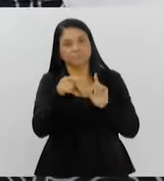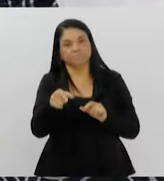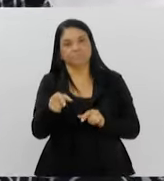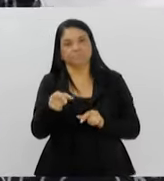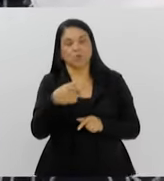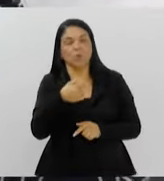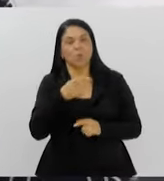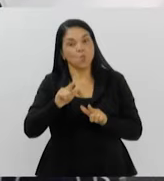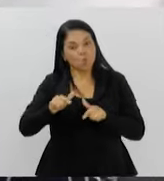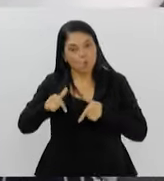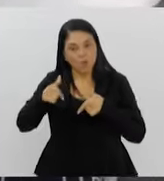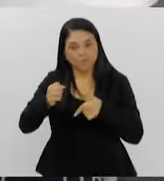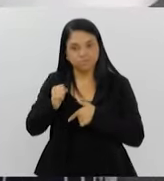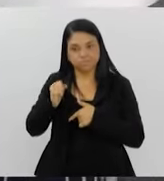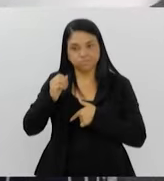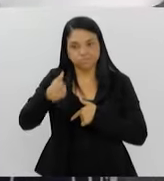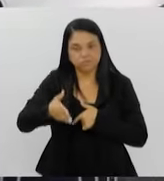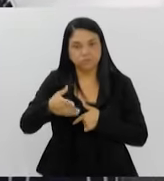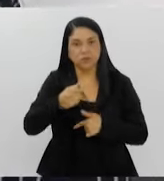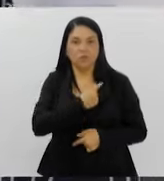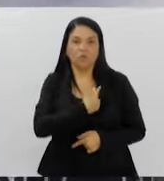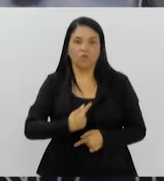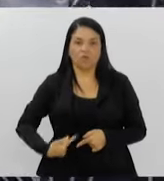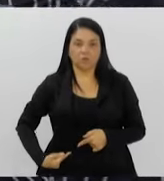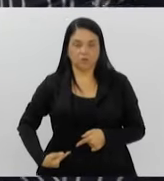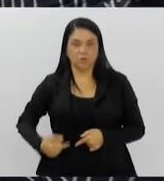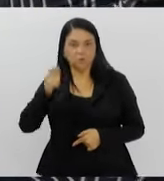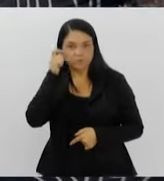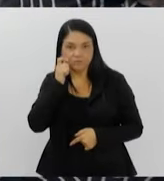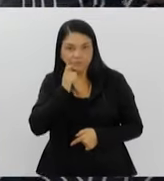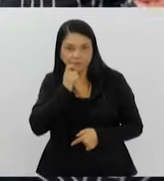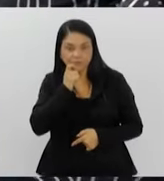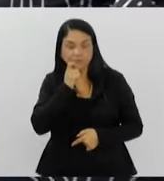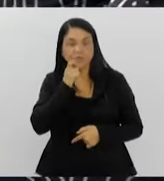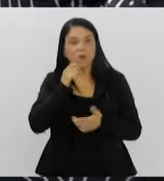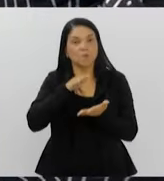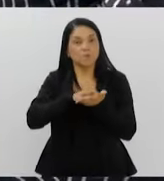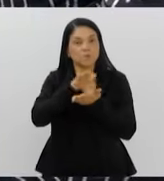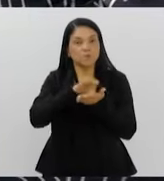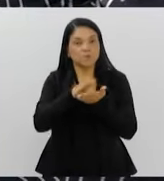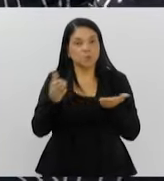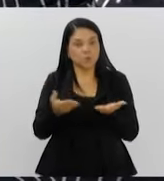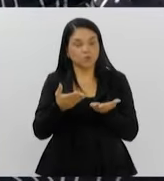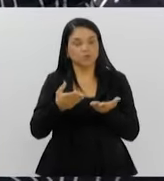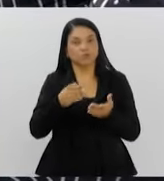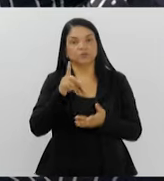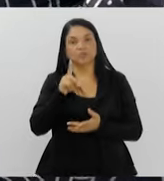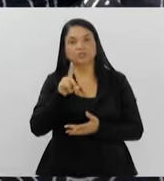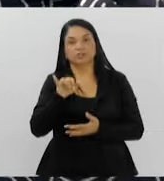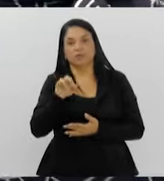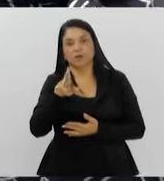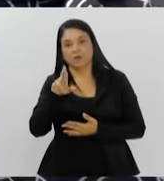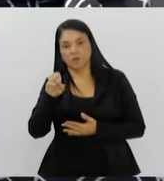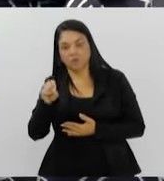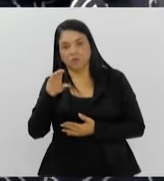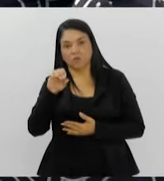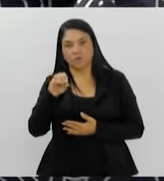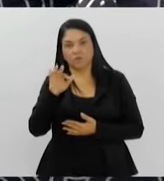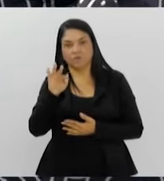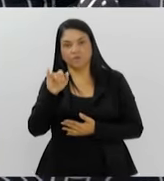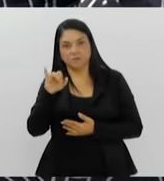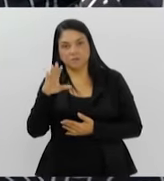governador Publique hoje no Diário Oficial mas já que tá anunciada em toda